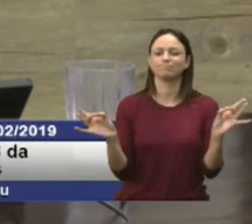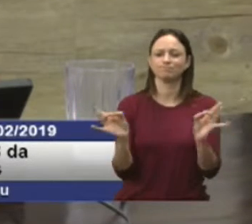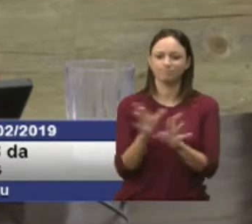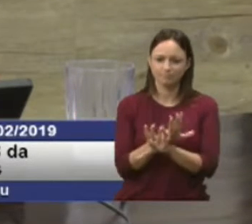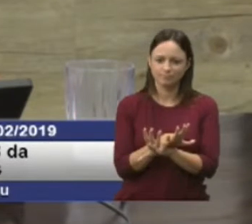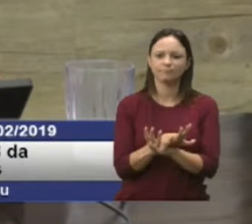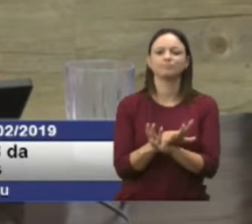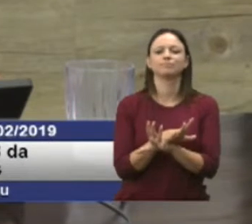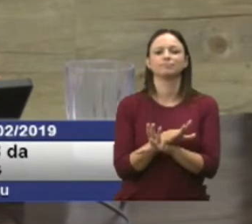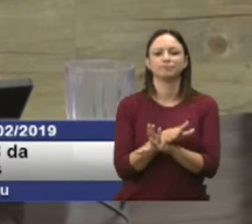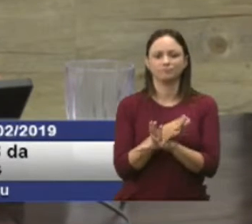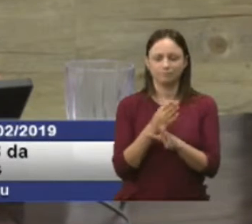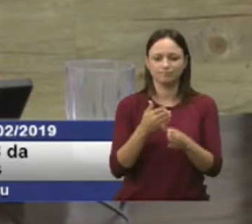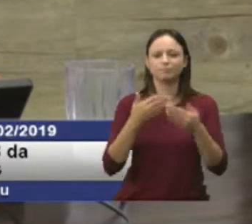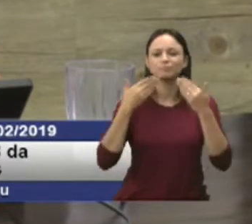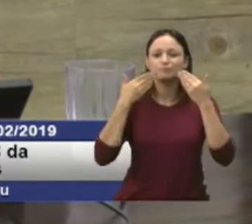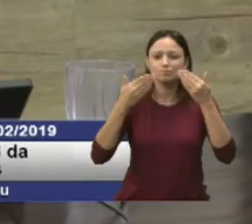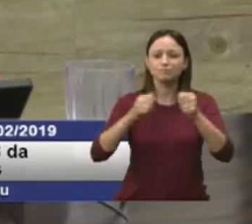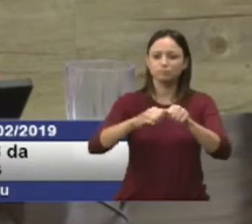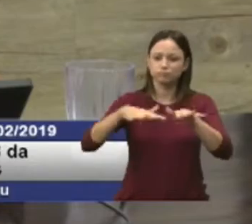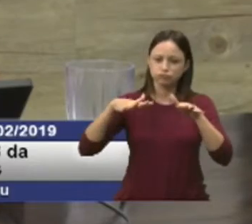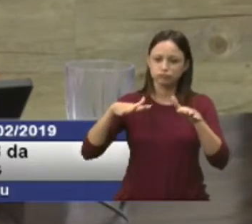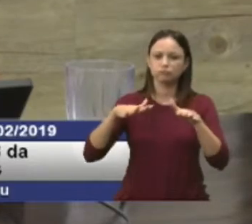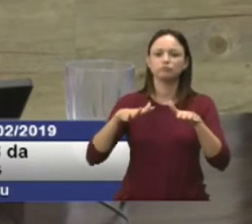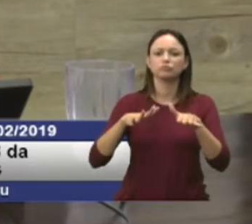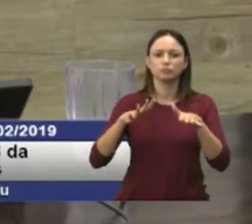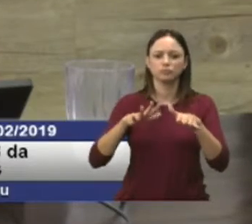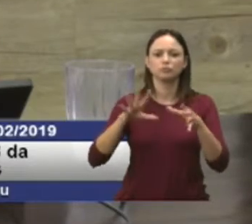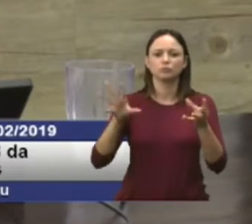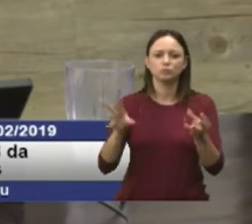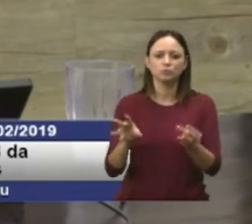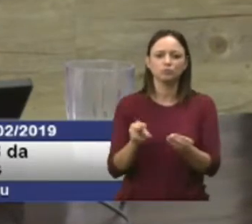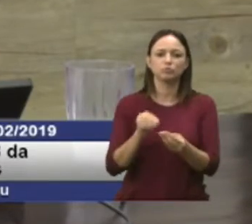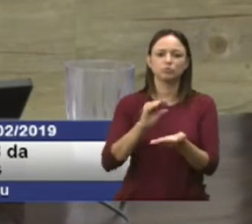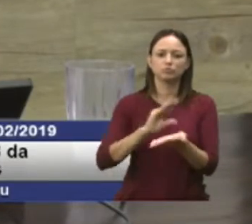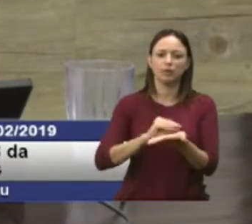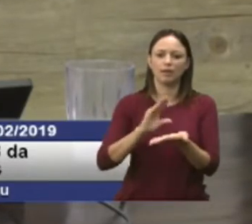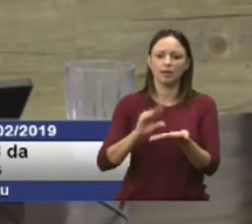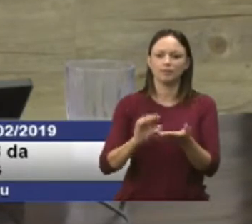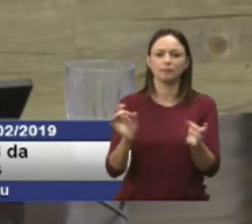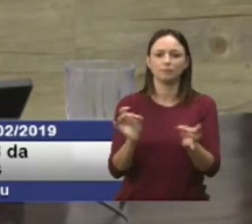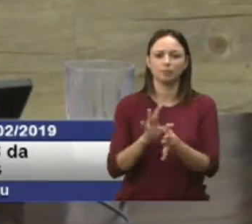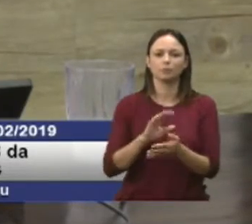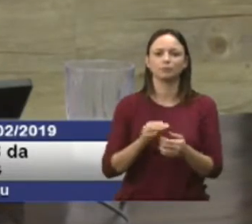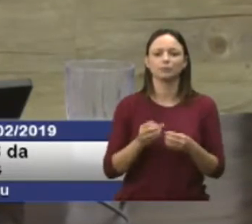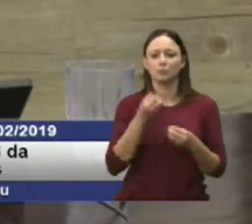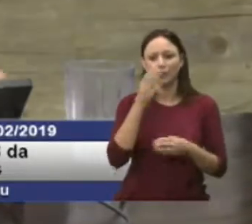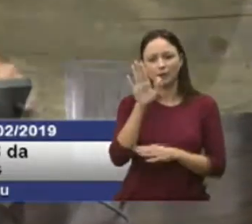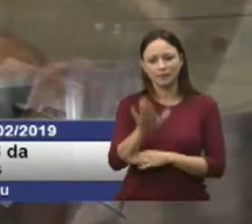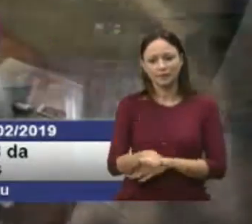a presente audiência e determino a juntada da ata digital. Uma boa tarde a todos.